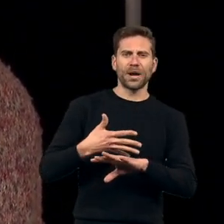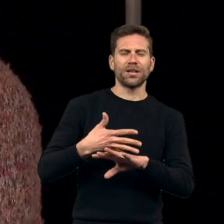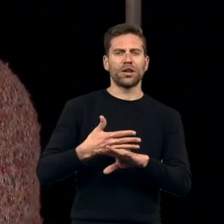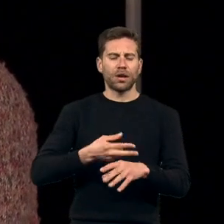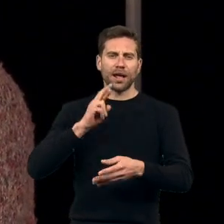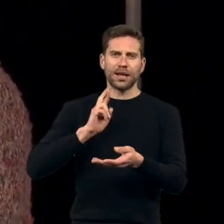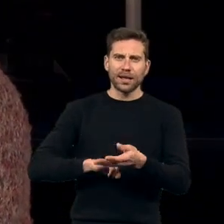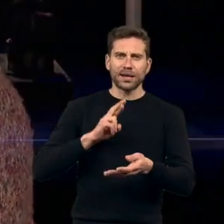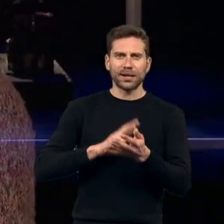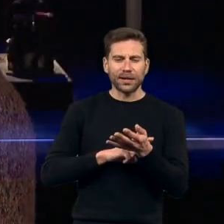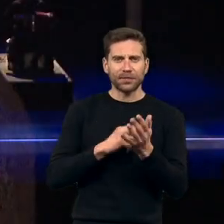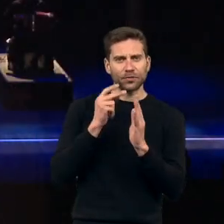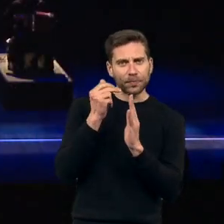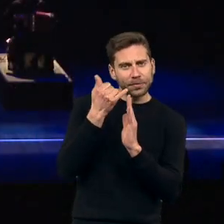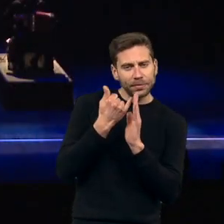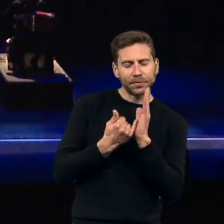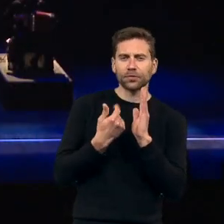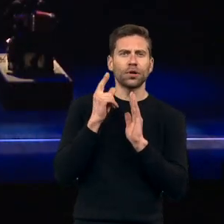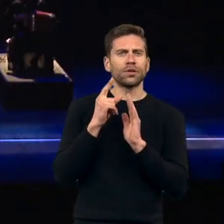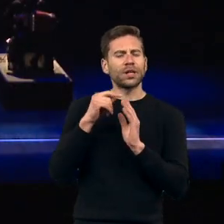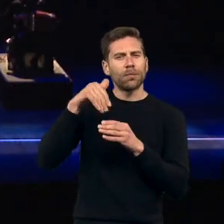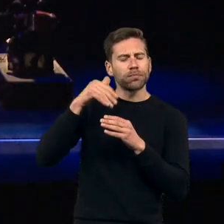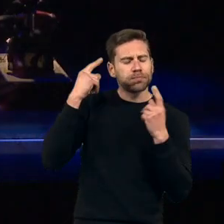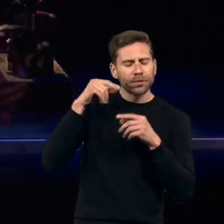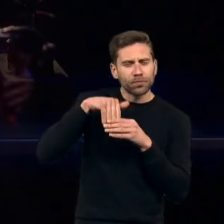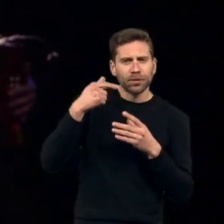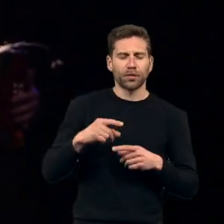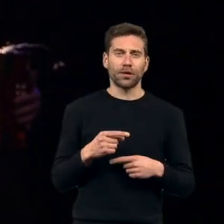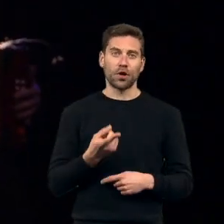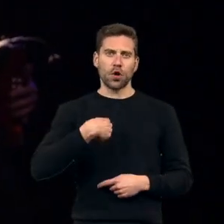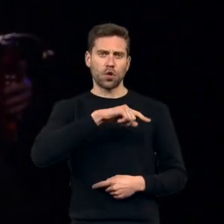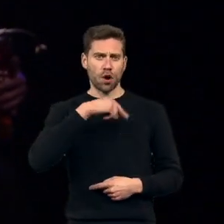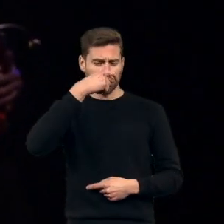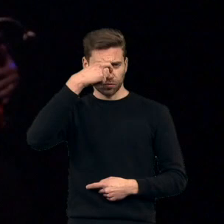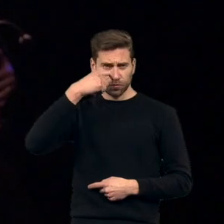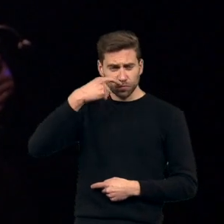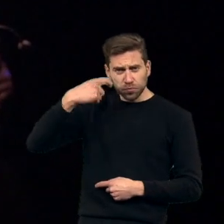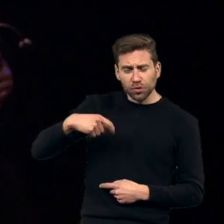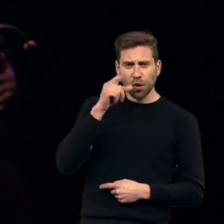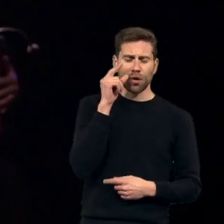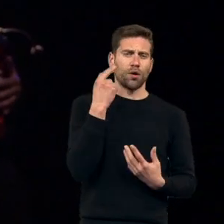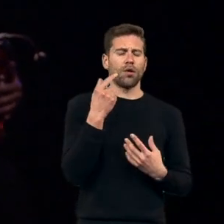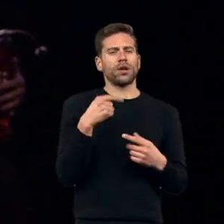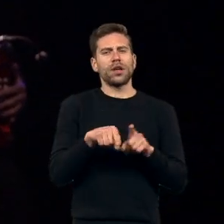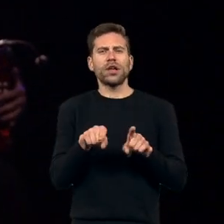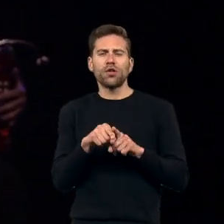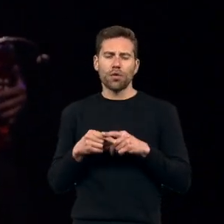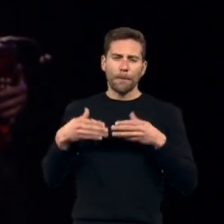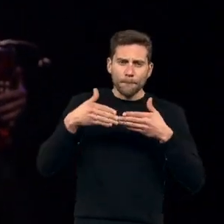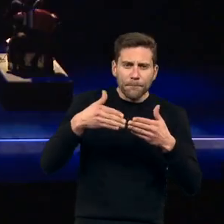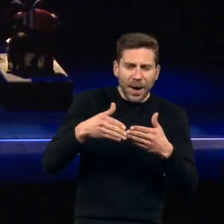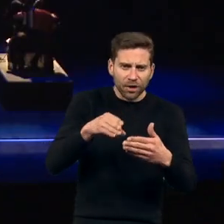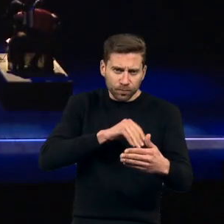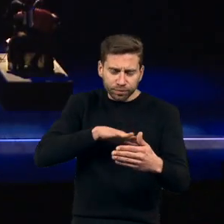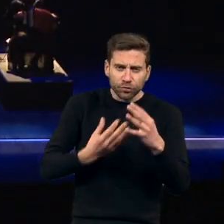mas também são música dentro deles próprios. Nós, os homens, construímos os nossos portos nos nossos cais.